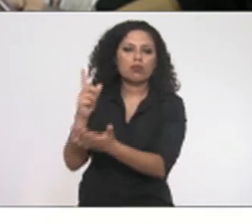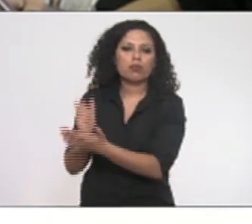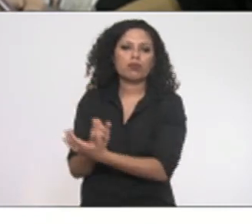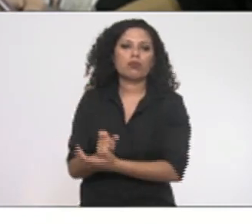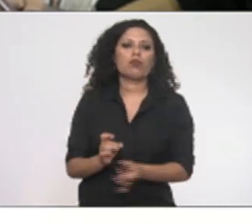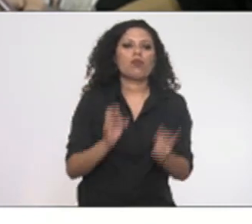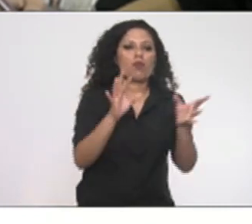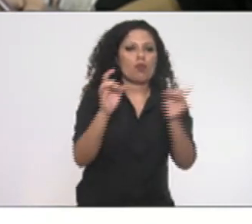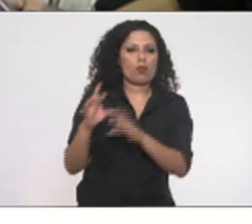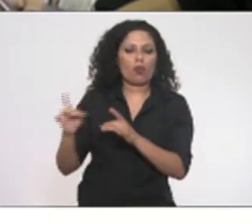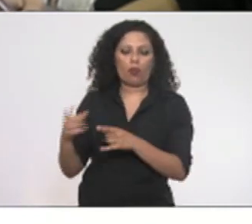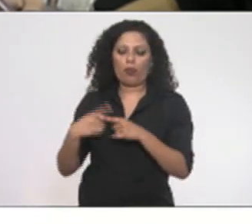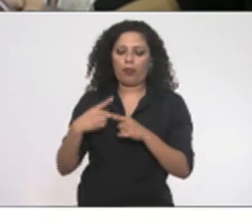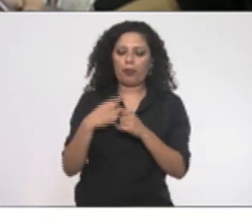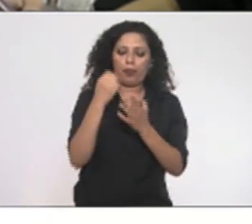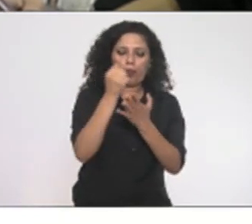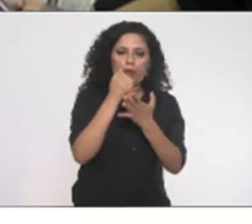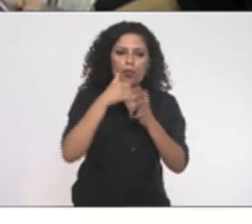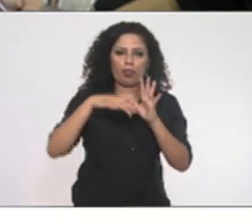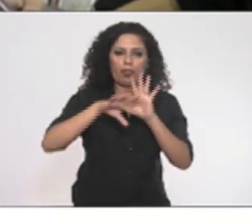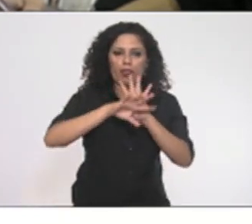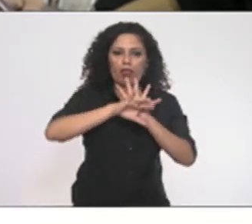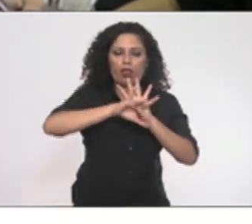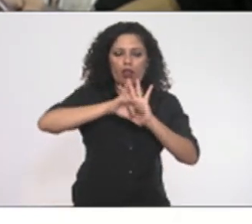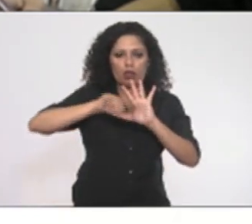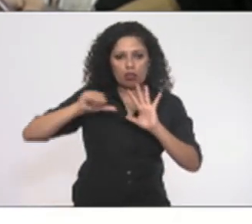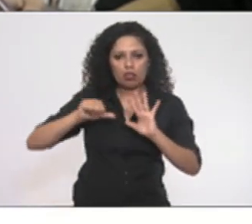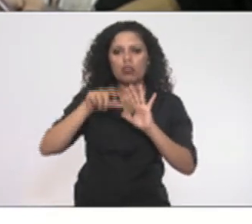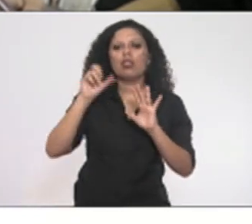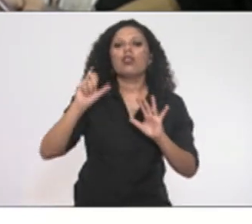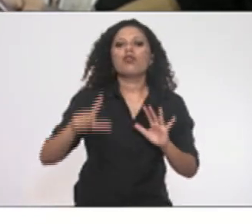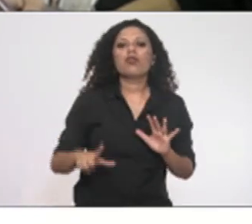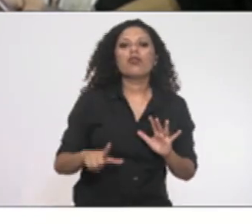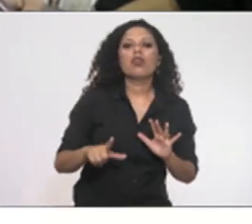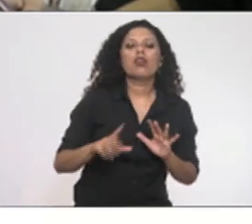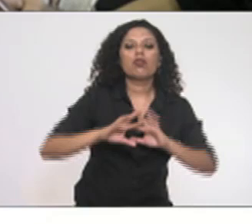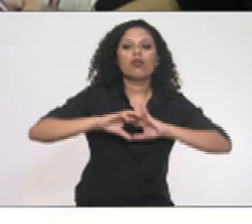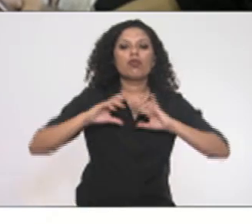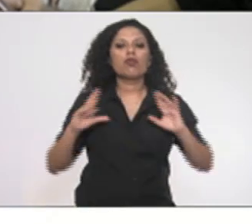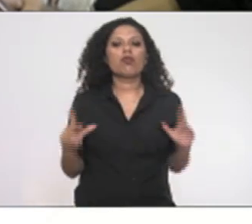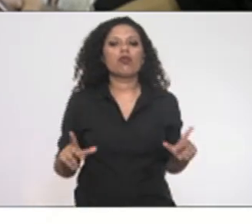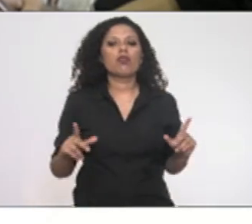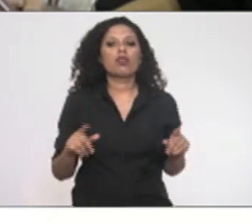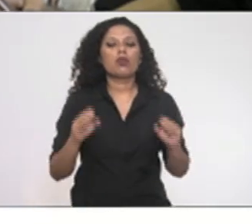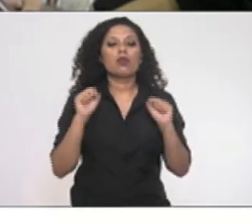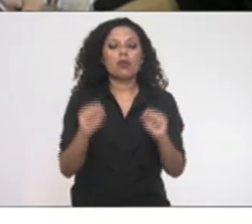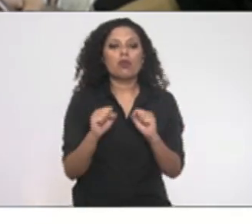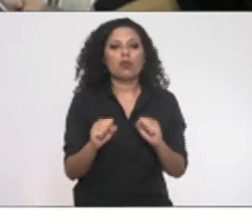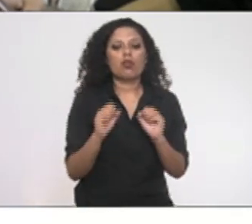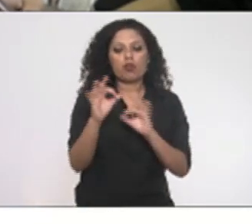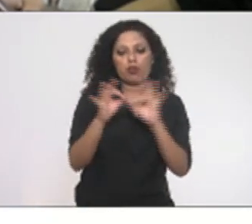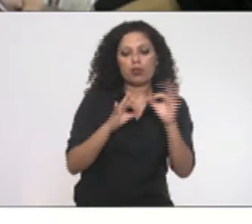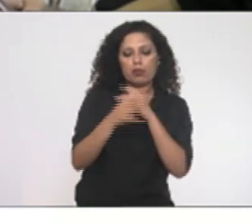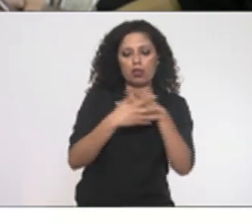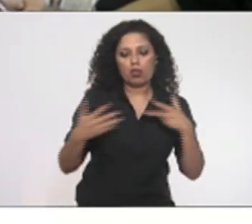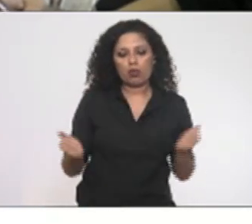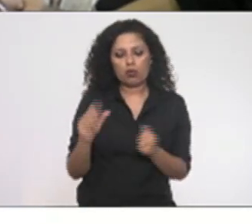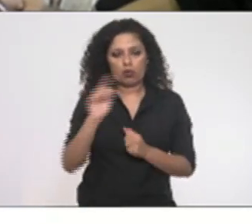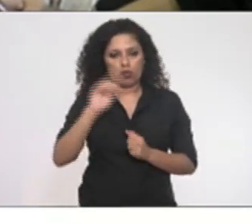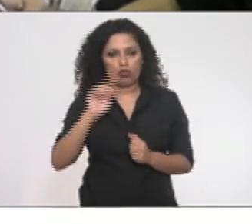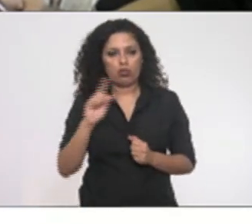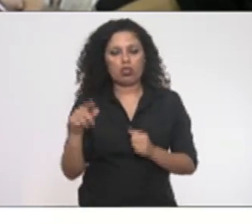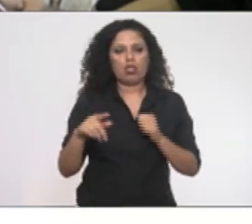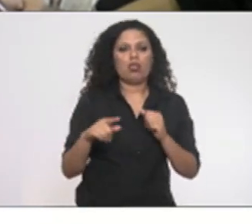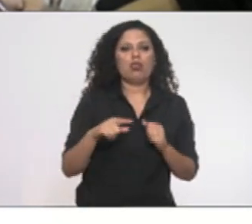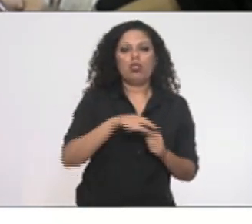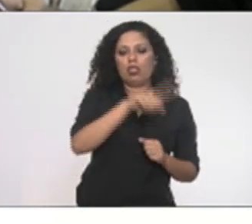porque é um contrato muito flexível, que o vendedor pode... Também é vantajoso para o vendedor, ele pode vender, produzir ou não, ele não tem que dar